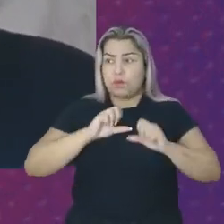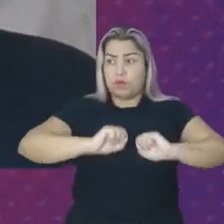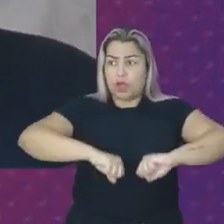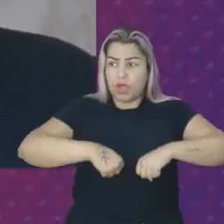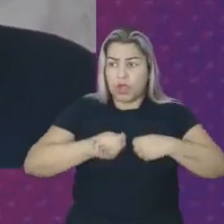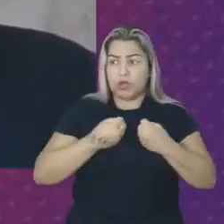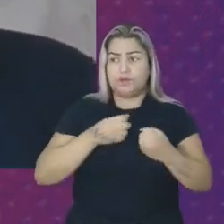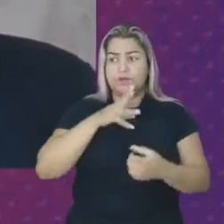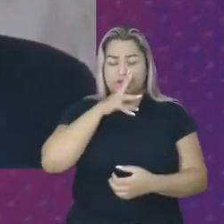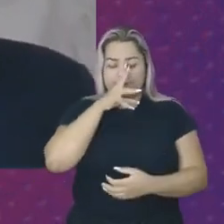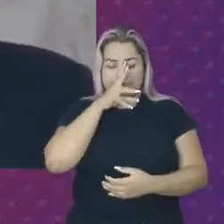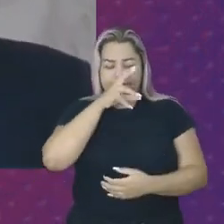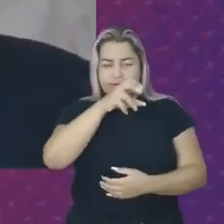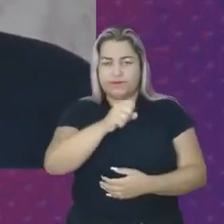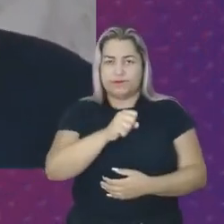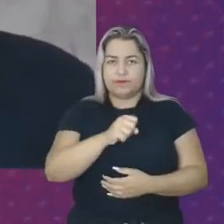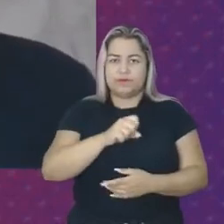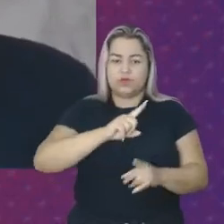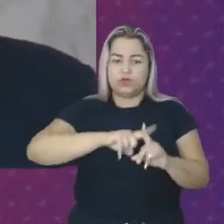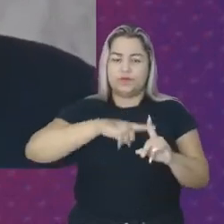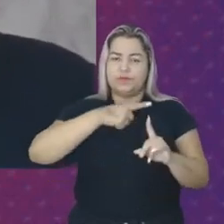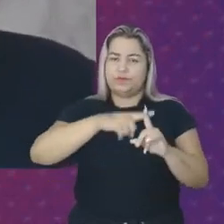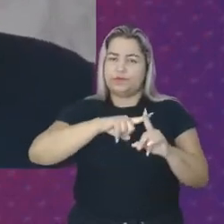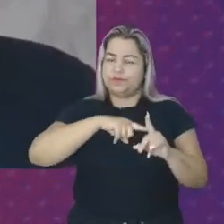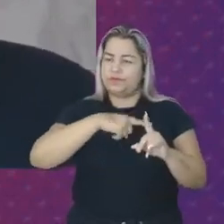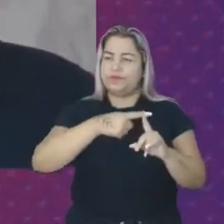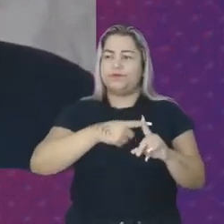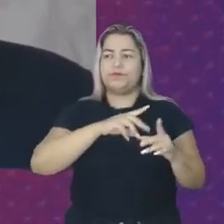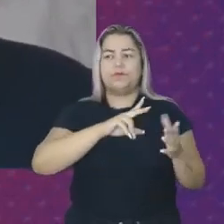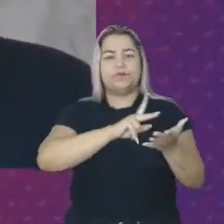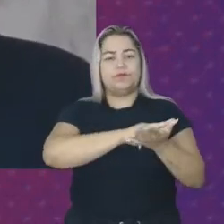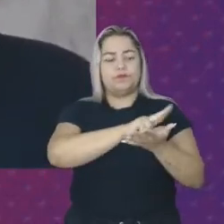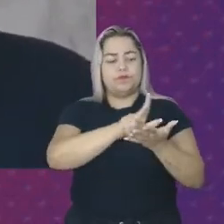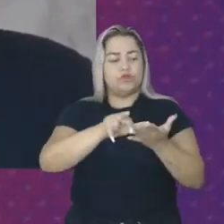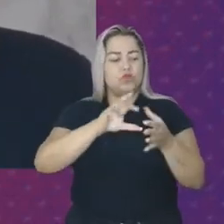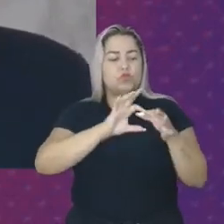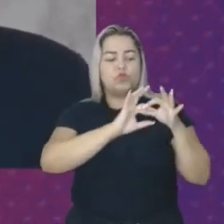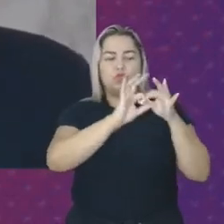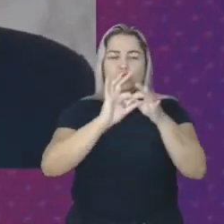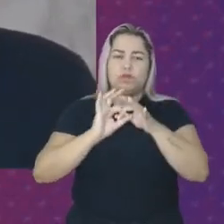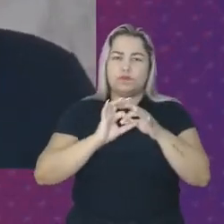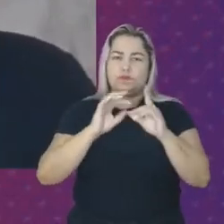força, somar os diversos setores da sociedade,